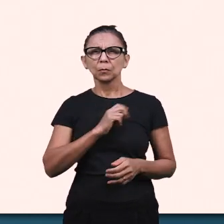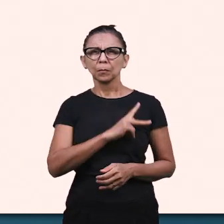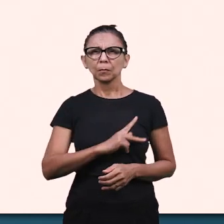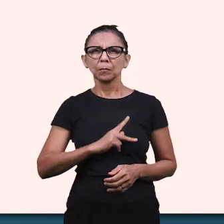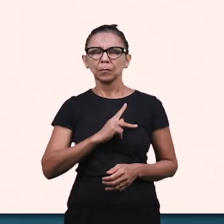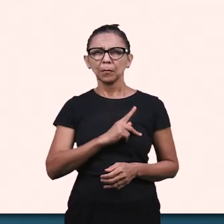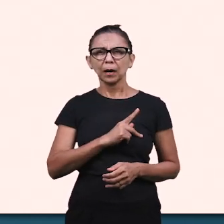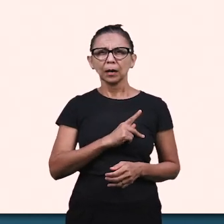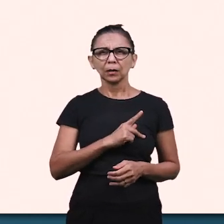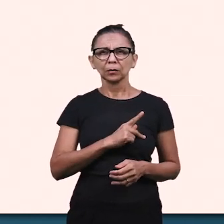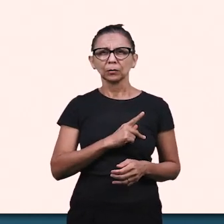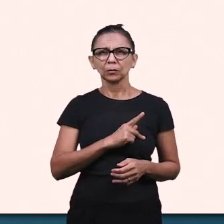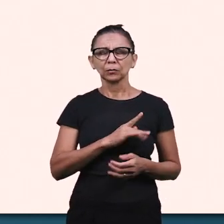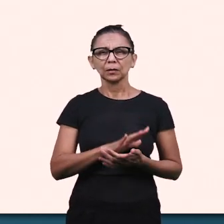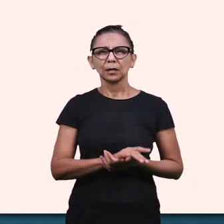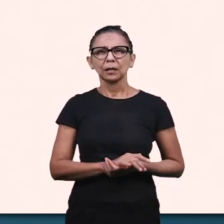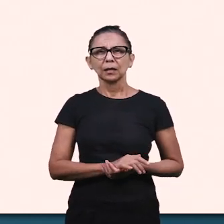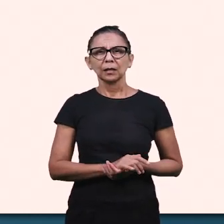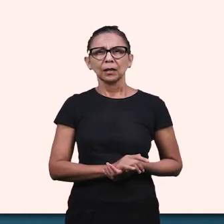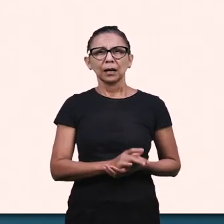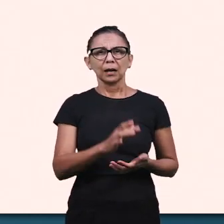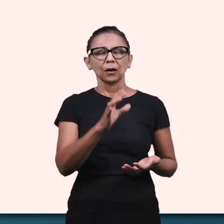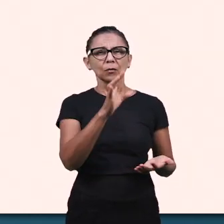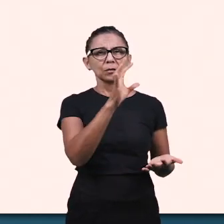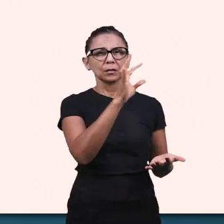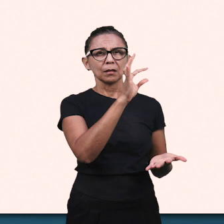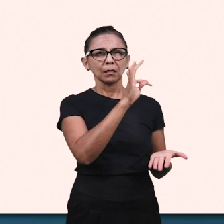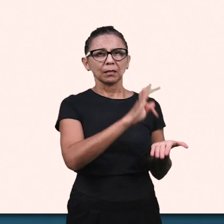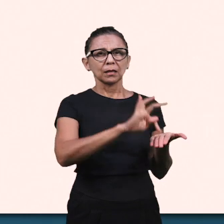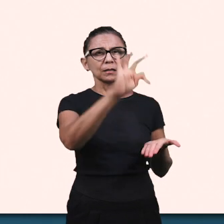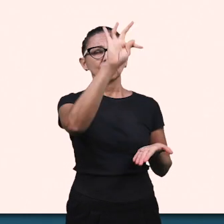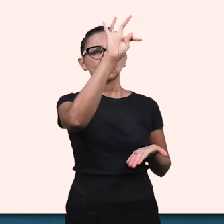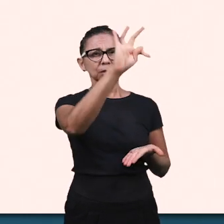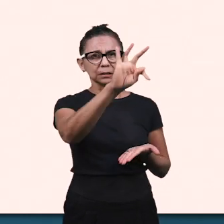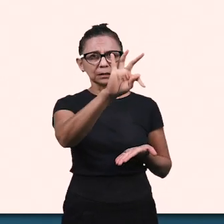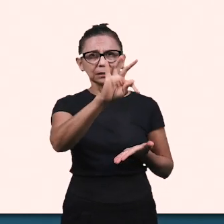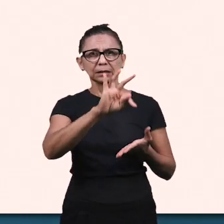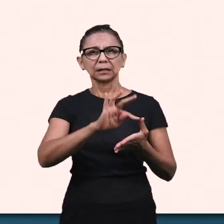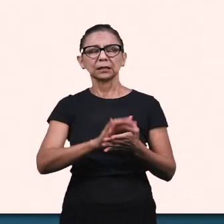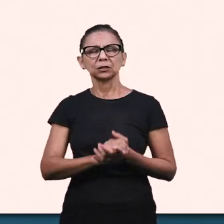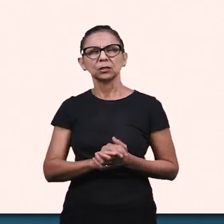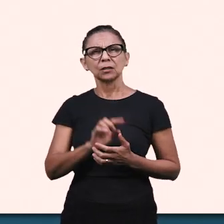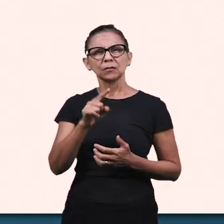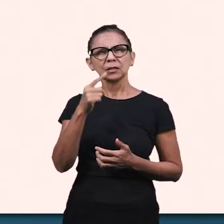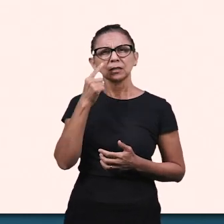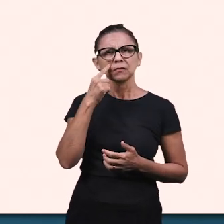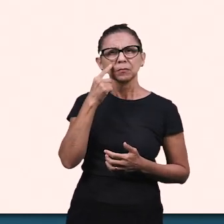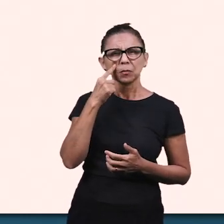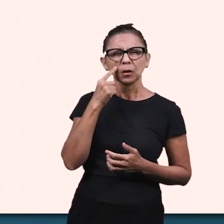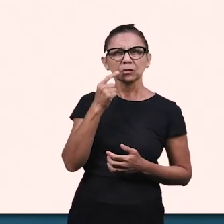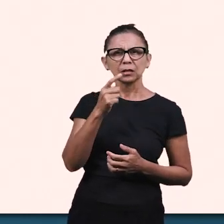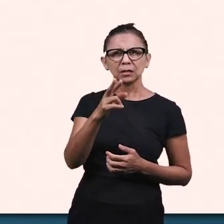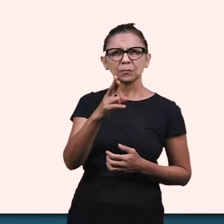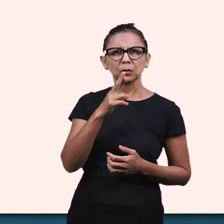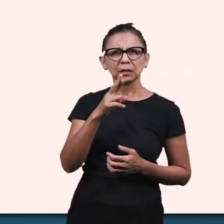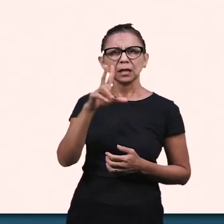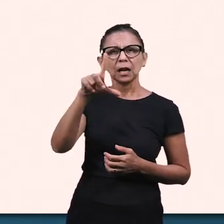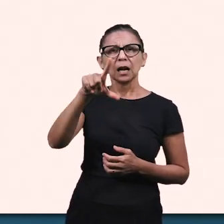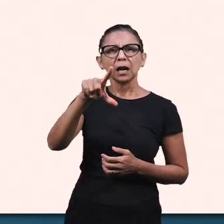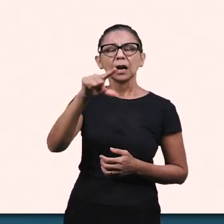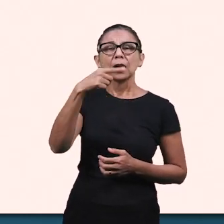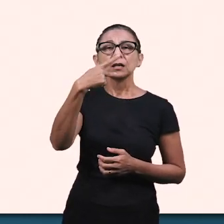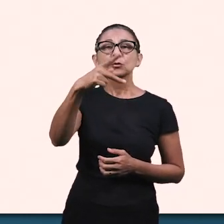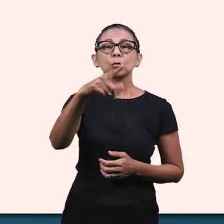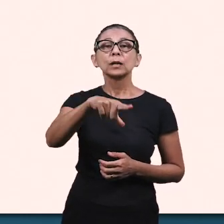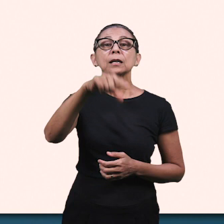aos Tessalonicenses, capítulo 1, verso 4, você pode responder de onde veio a sua eleição? Então, a resposta